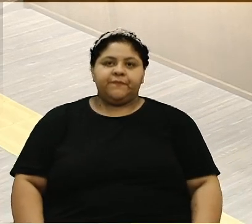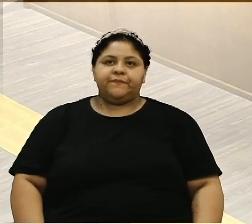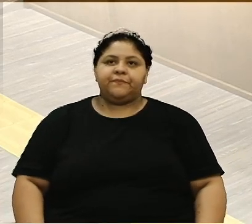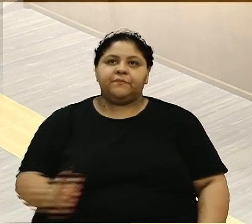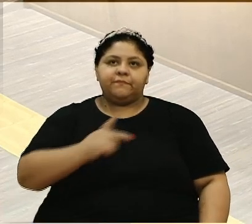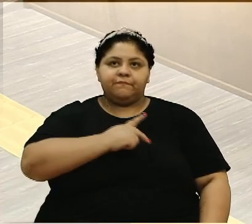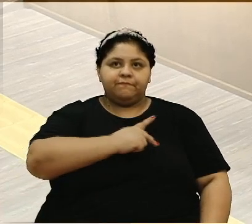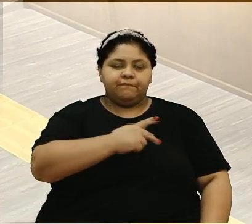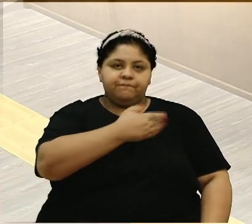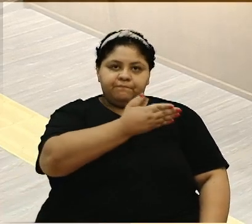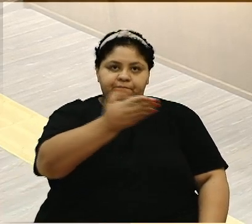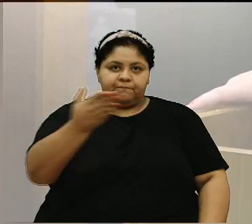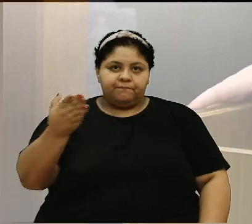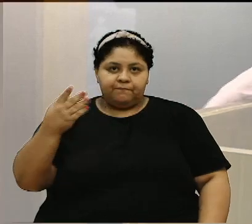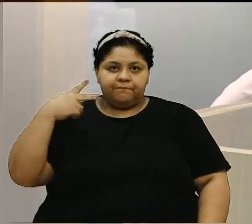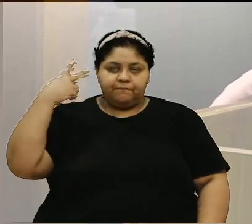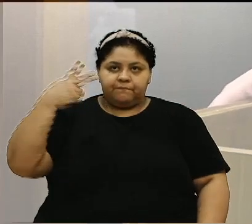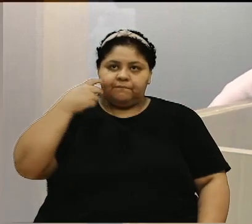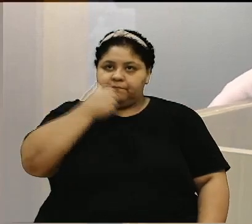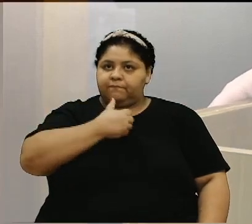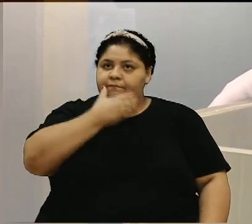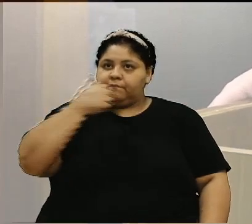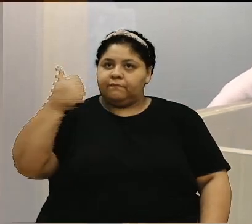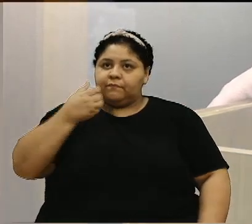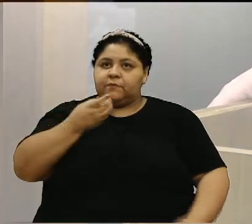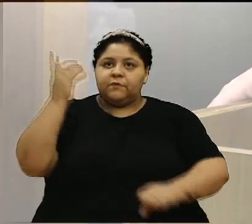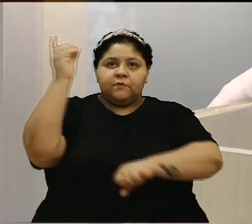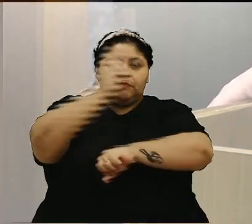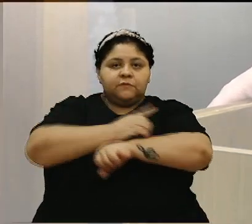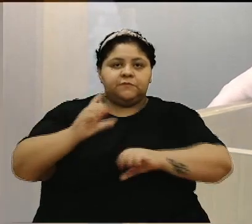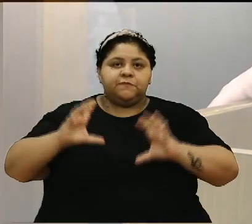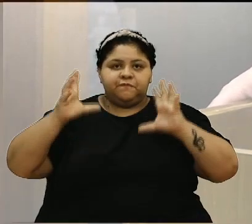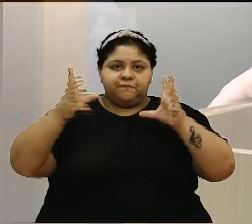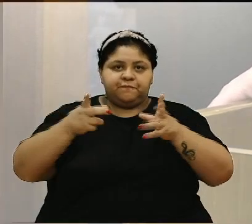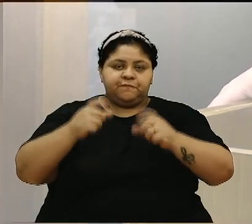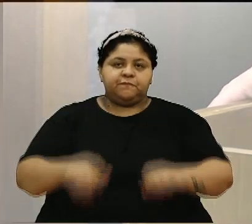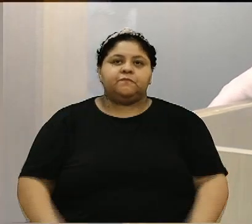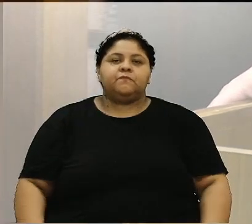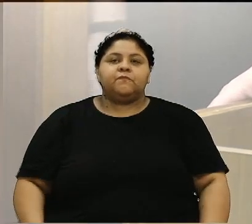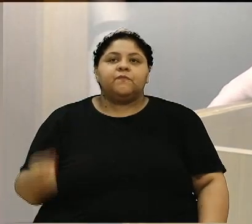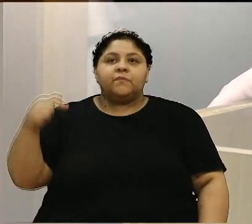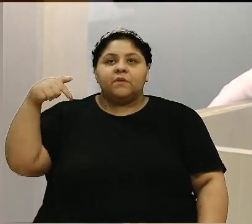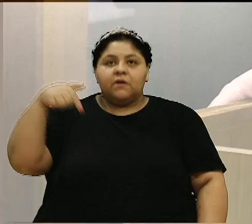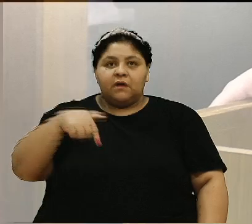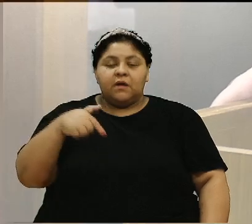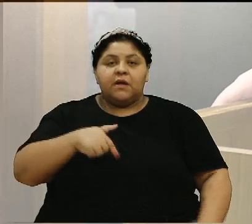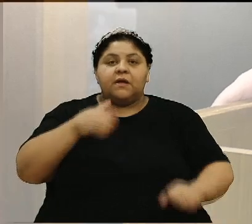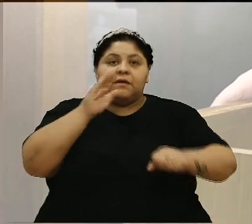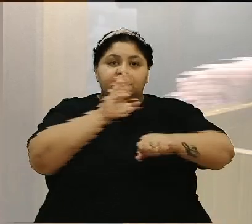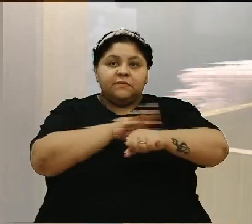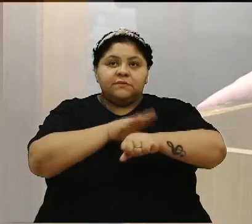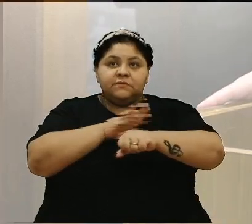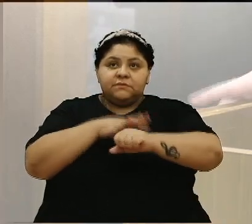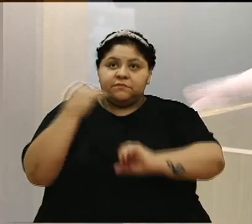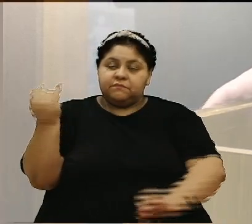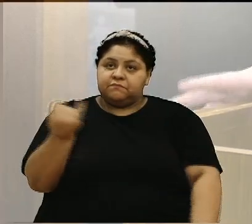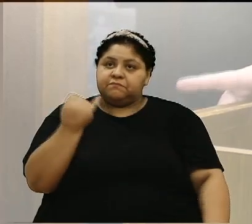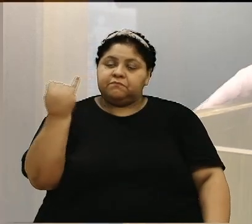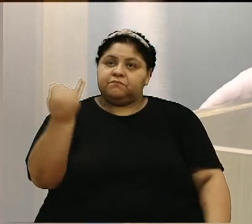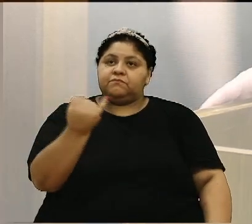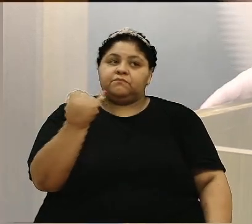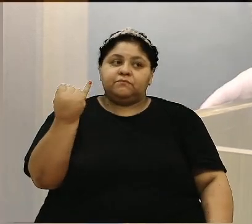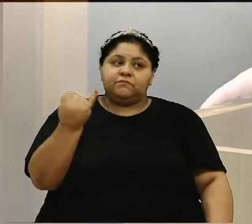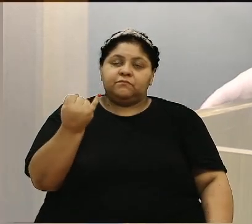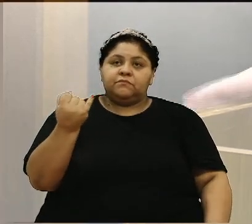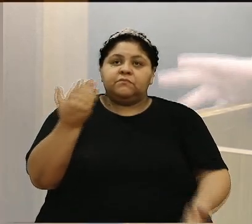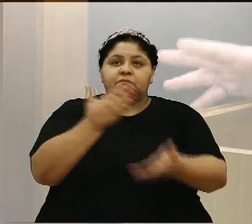Senhora presidente, senhoras e senhores vereadores, primeiramente, bom dia a todos. E aqui eu deixei para esse momento oportuno, até porque